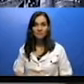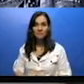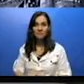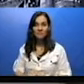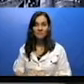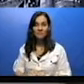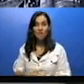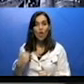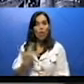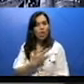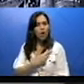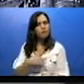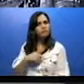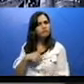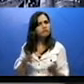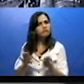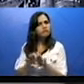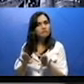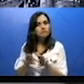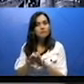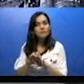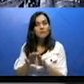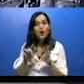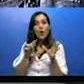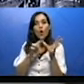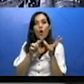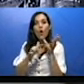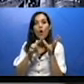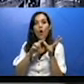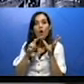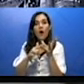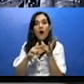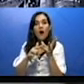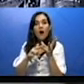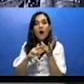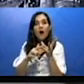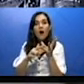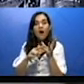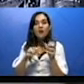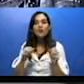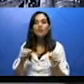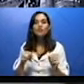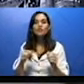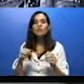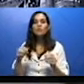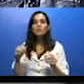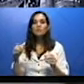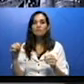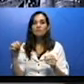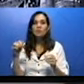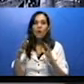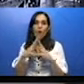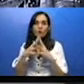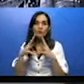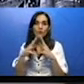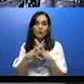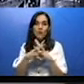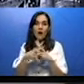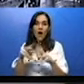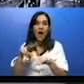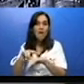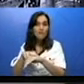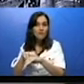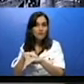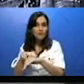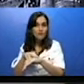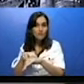e nós temos também consoante vogal e consoante na cor verde e nós